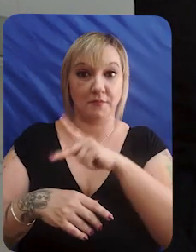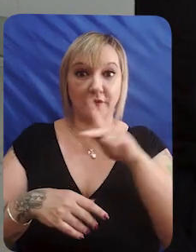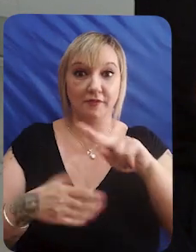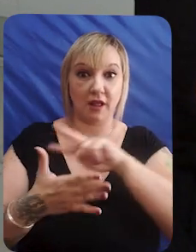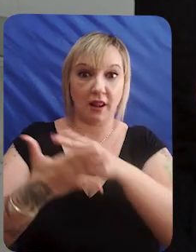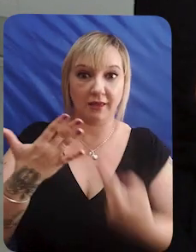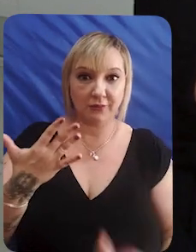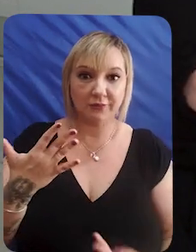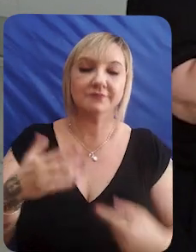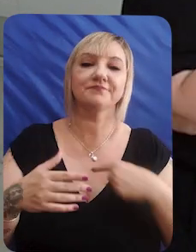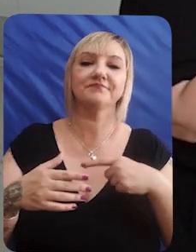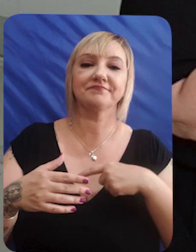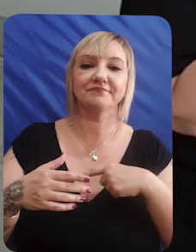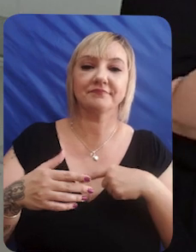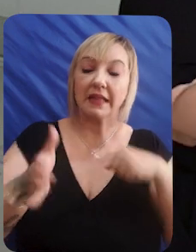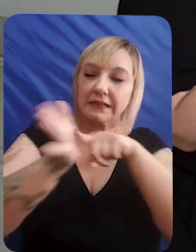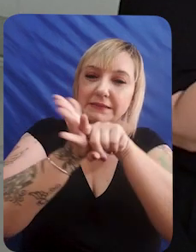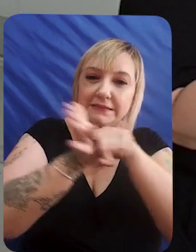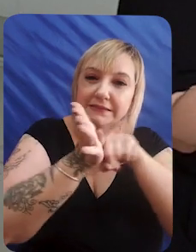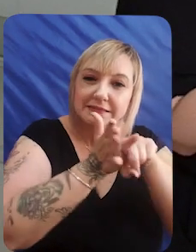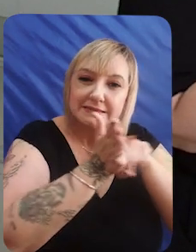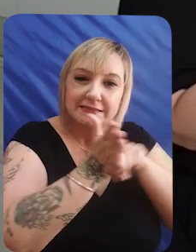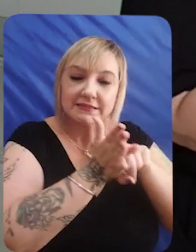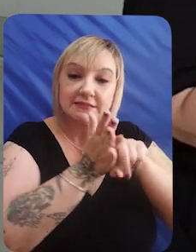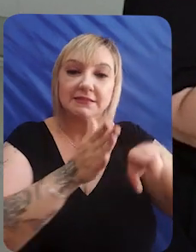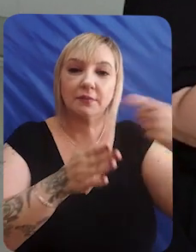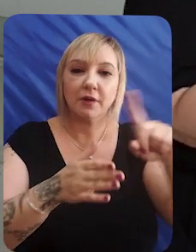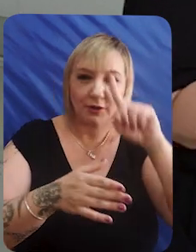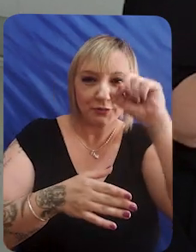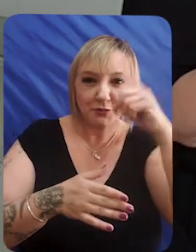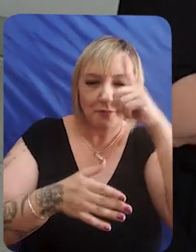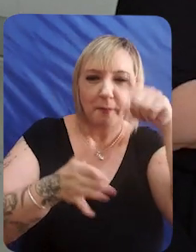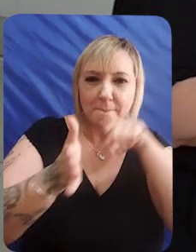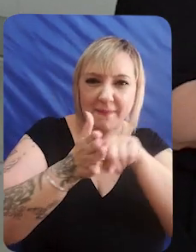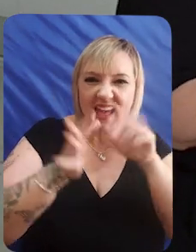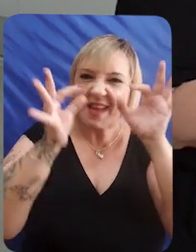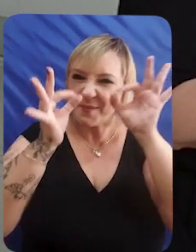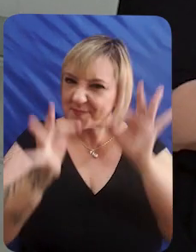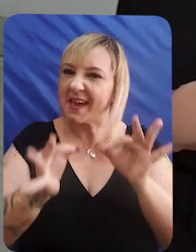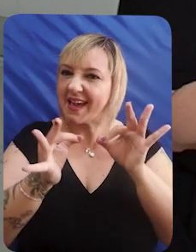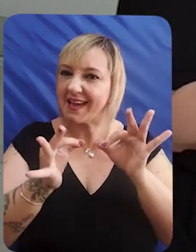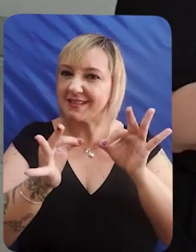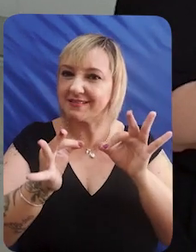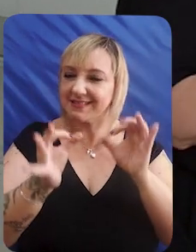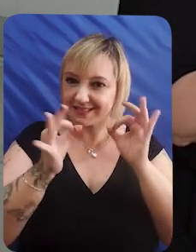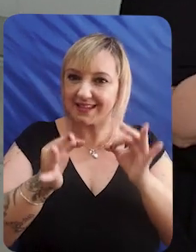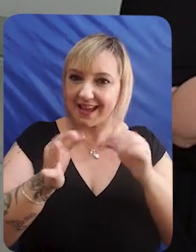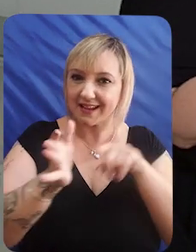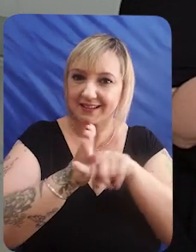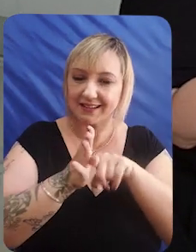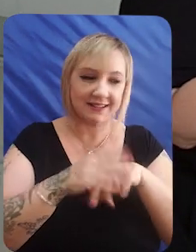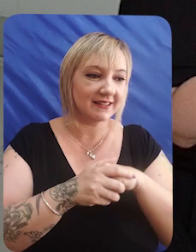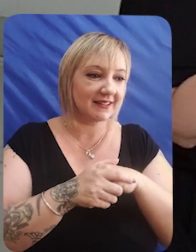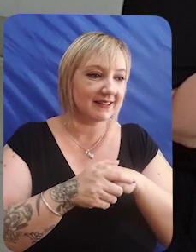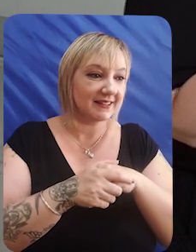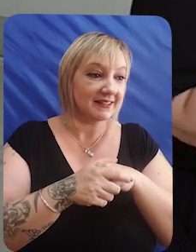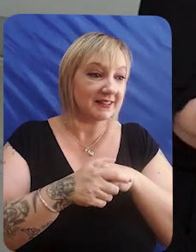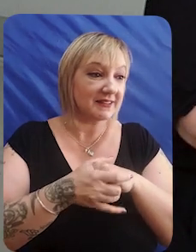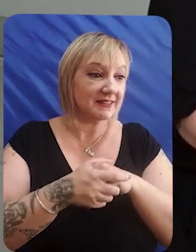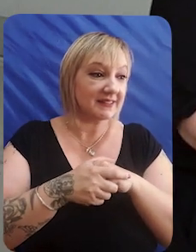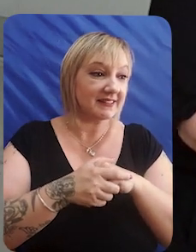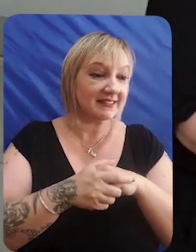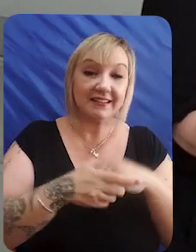minha pesquisa e depois eu fui lá para tirar as minhas dúvidas. Eu falei, é realmente isso mesmo? Me faz pra ver?